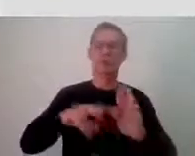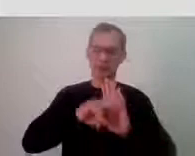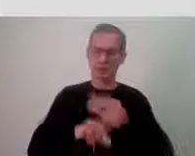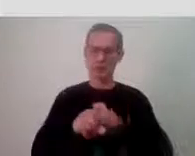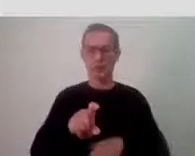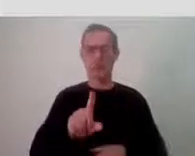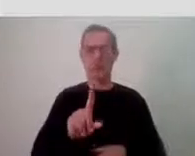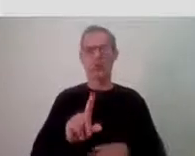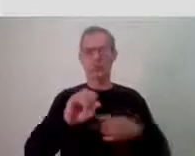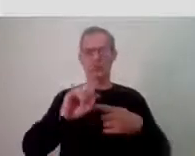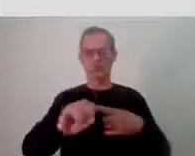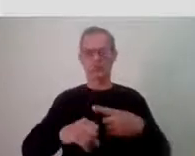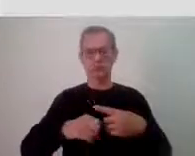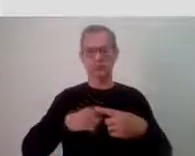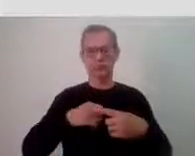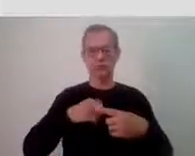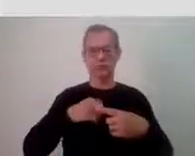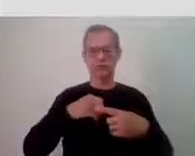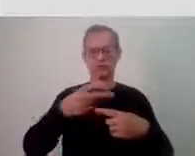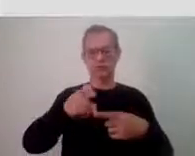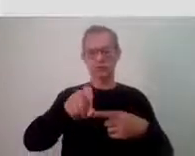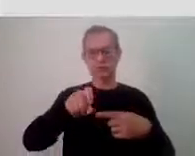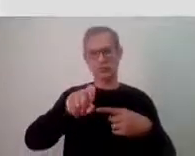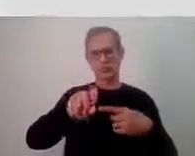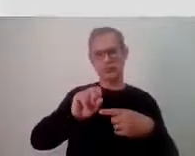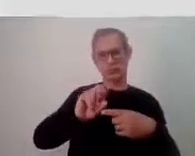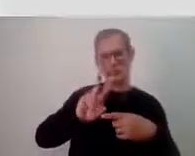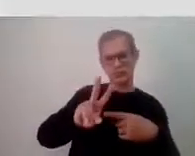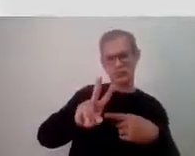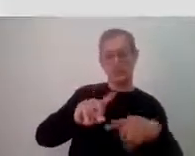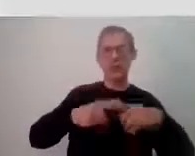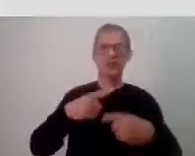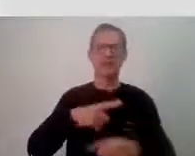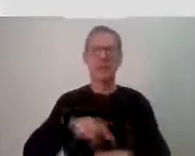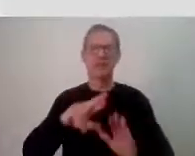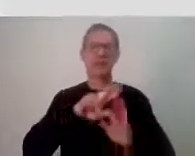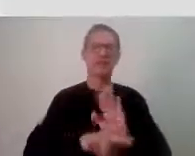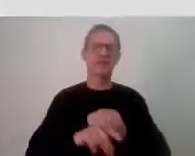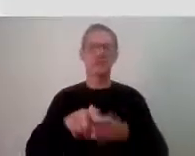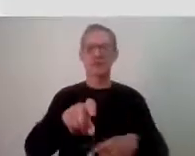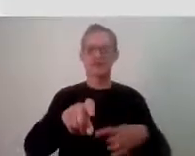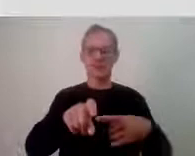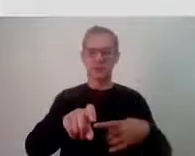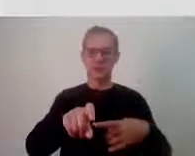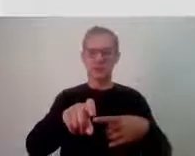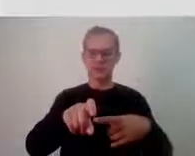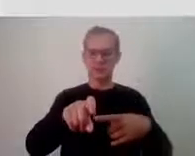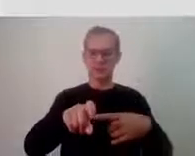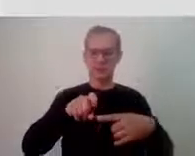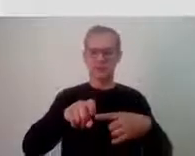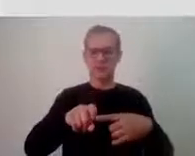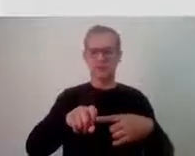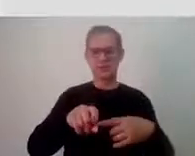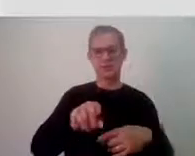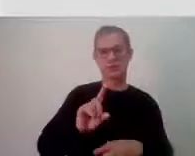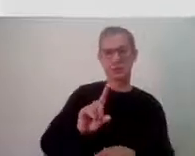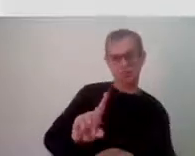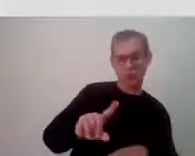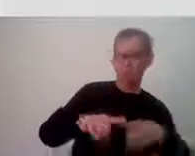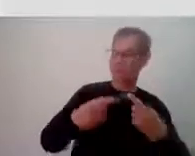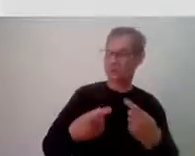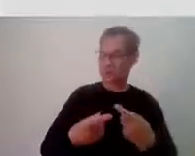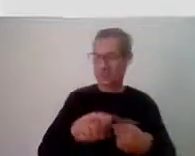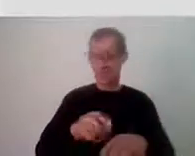quadrado? Não, a gente não tem. A gente tem regra para x elevado a n. Isso a gente tem. 1 sobre x ao quadrado, não. 1